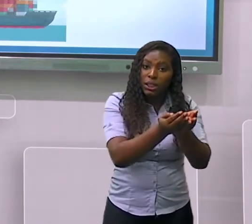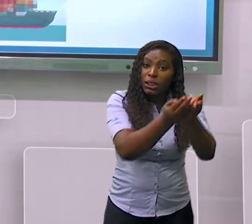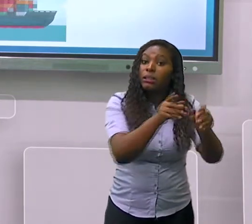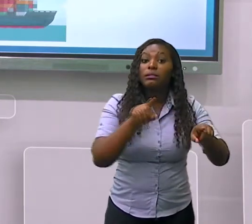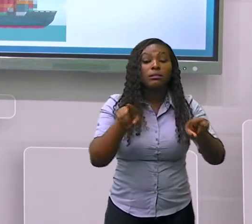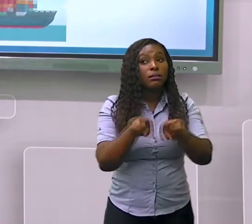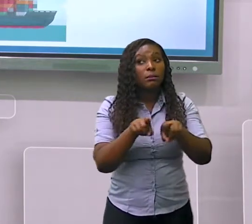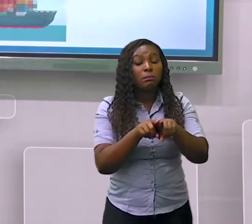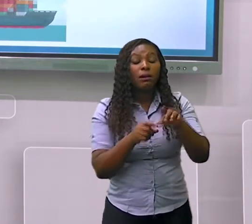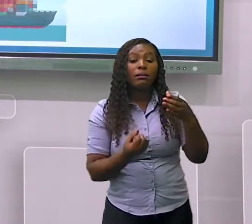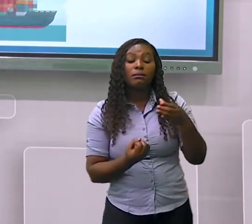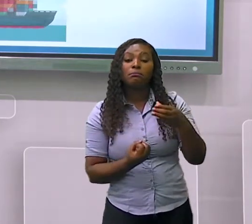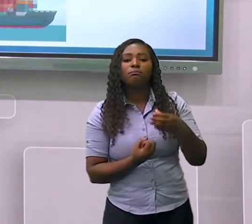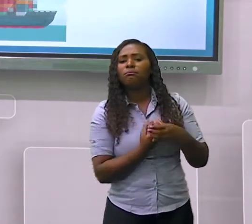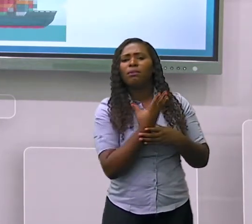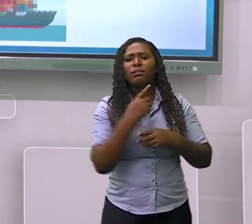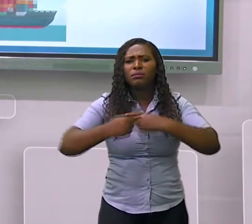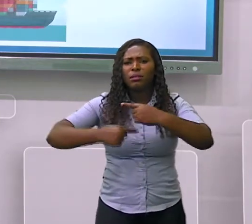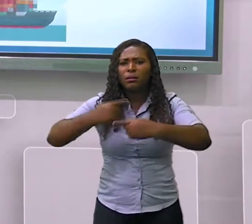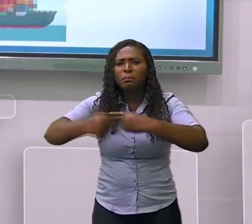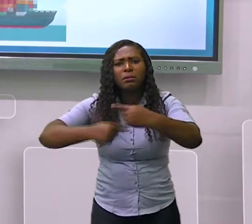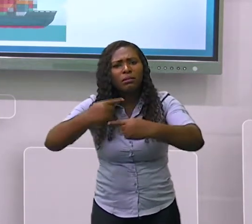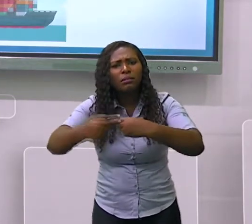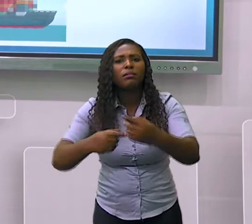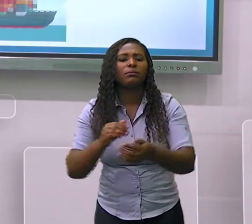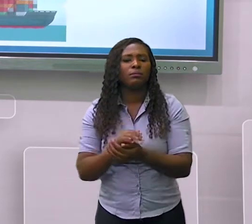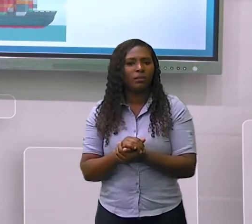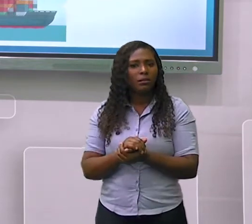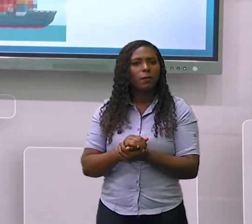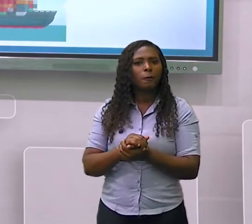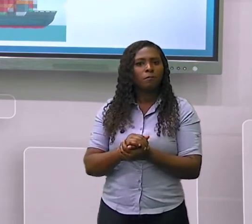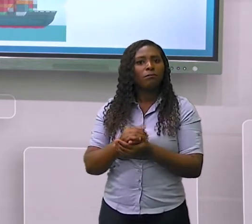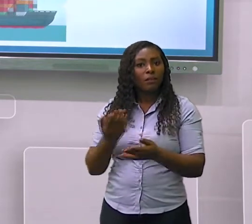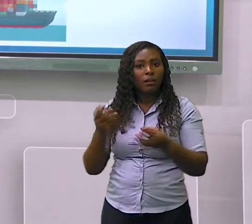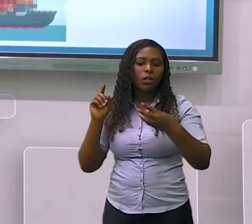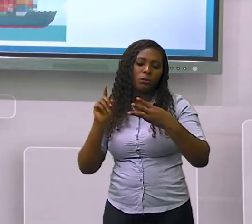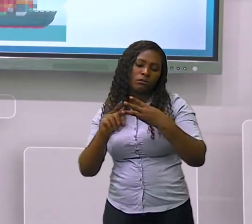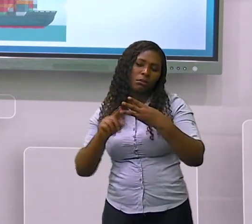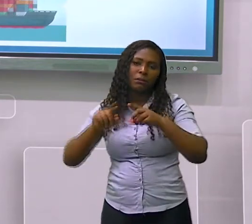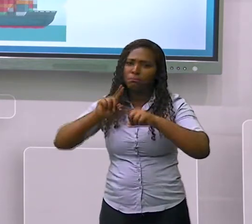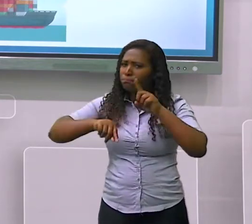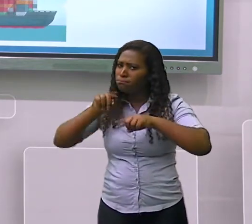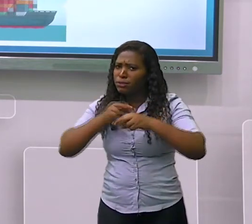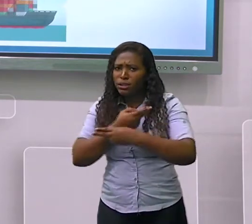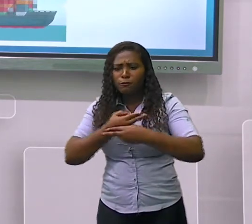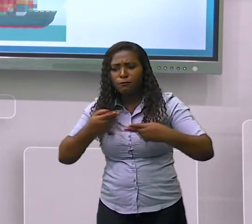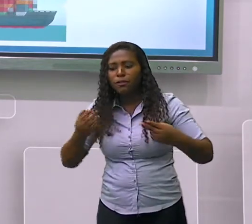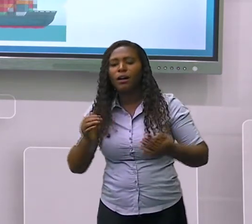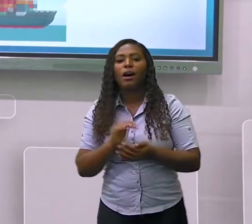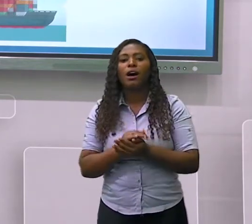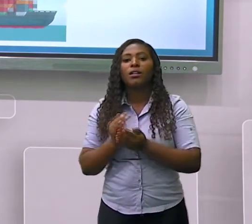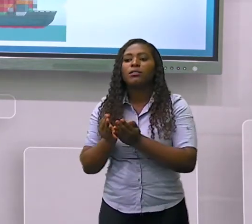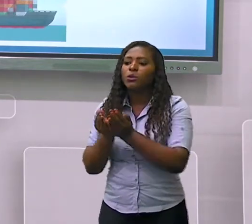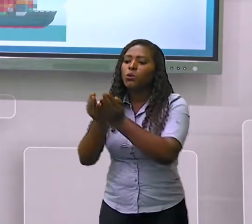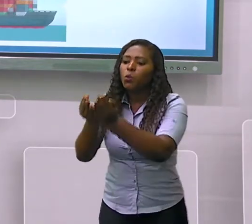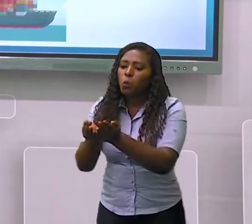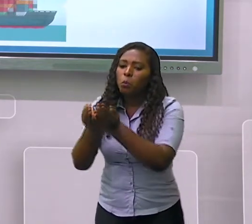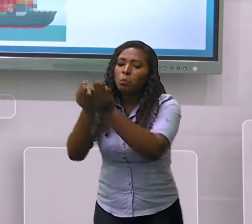responsável pelo deslocamento de mercadorias, matérias-primas e produtos de um